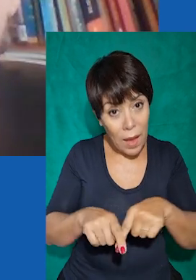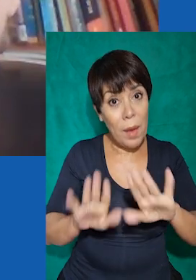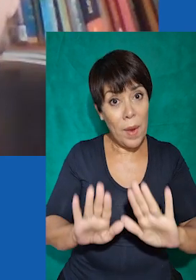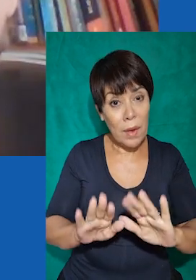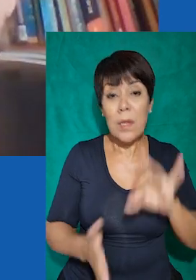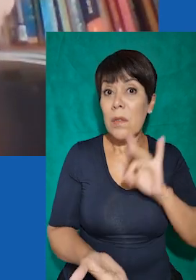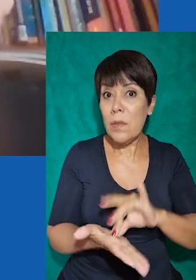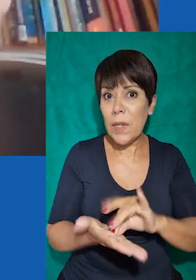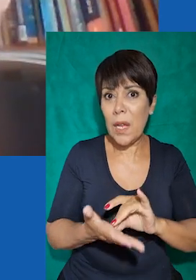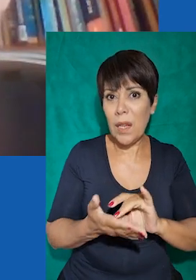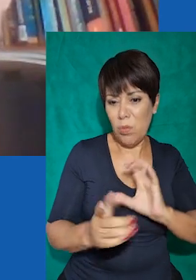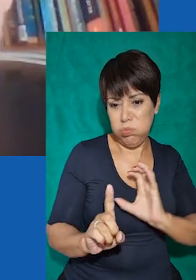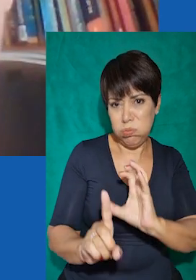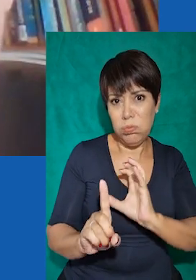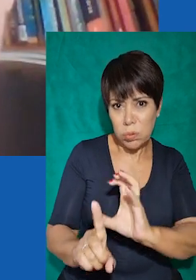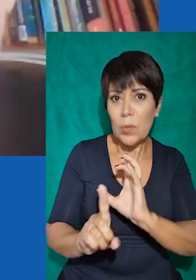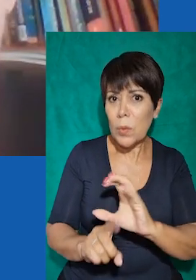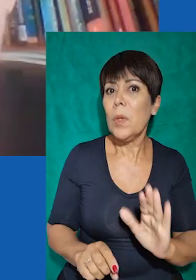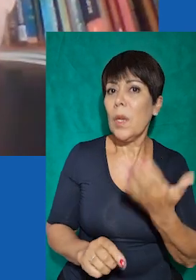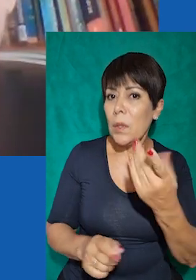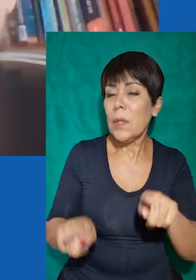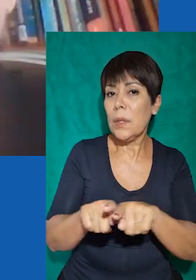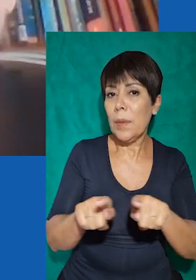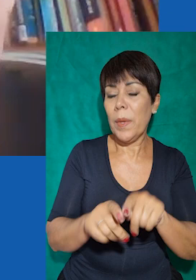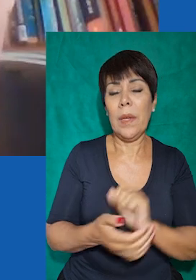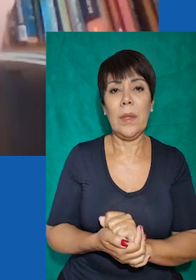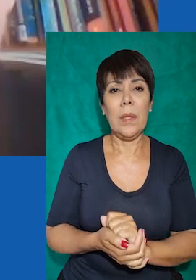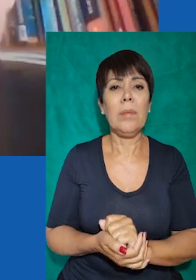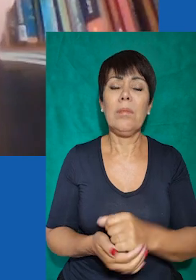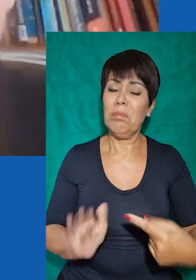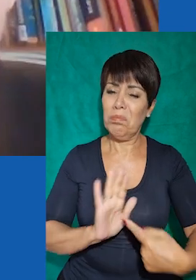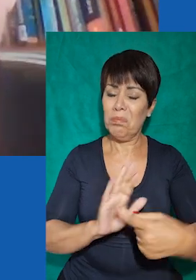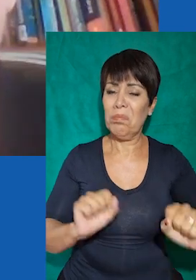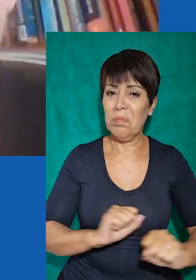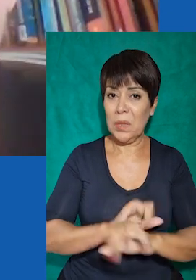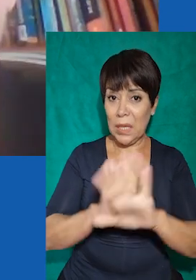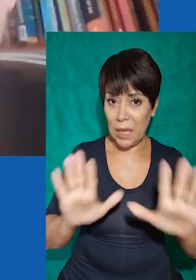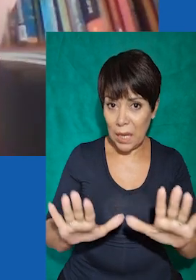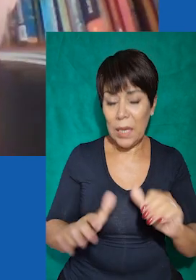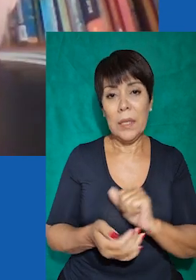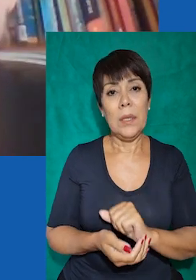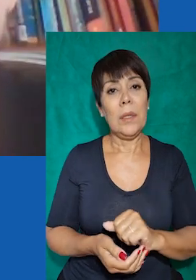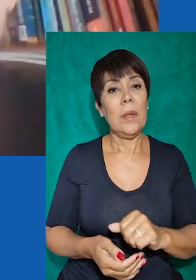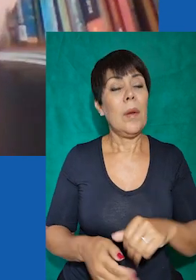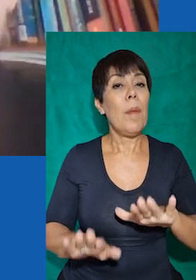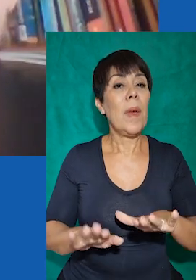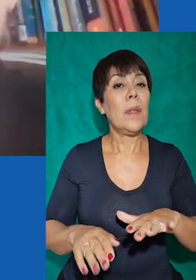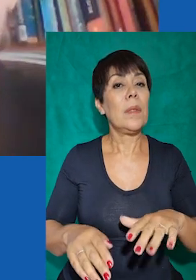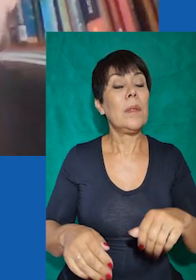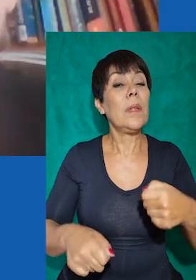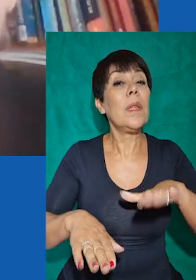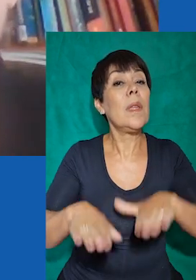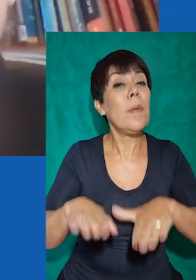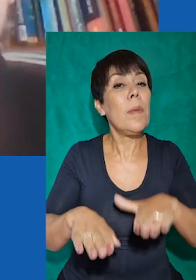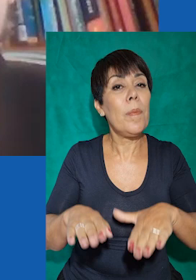a invasão física está patente, ela depende da ação, do